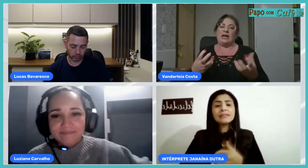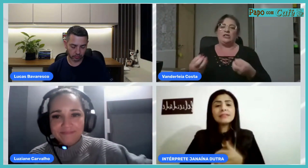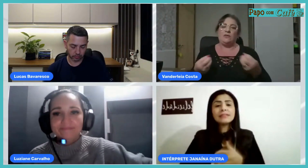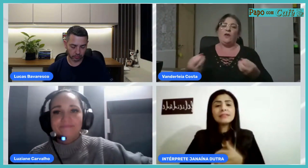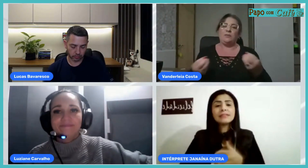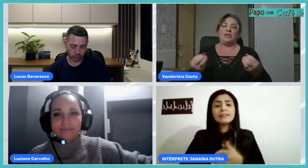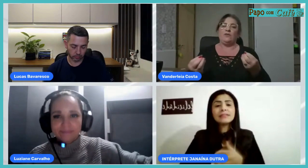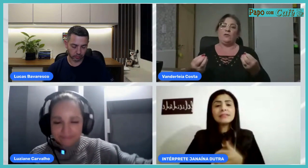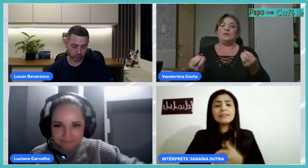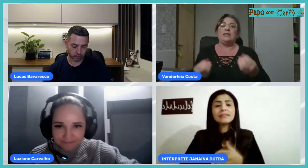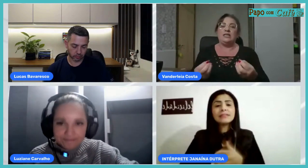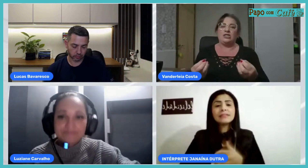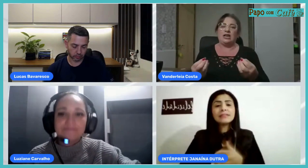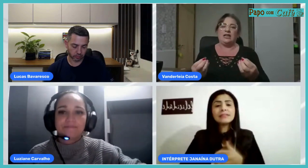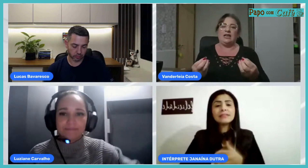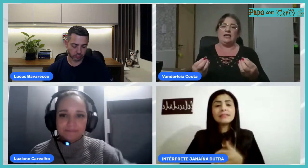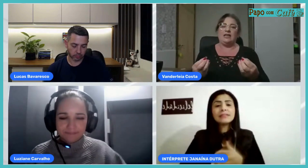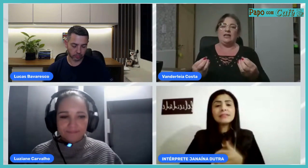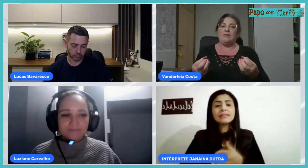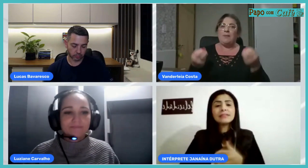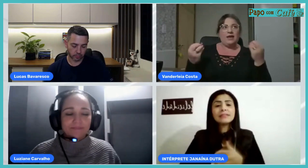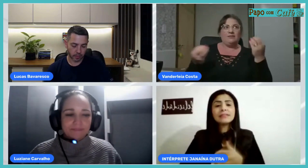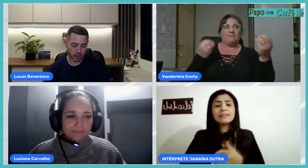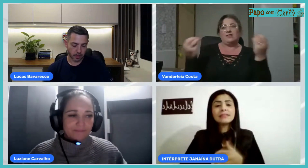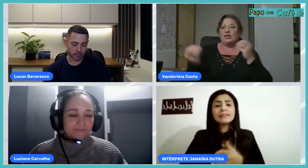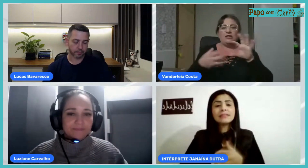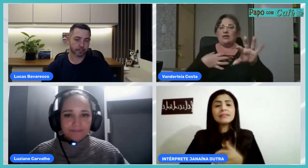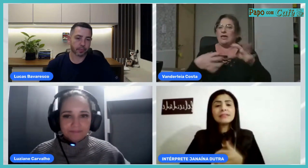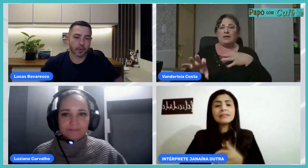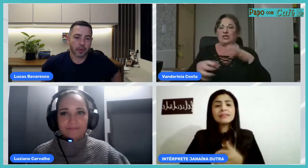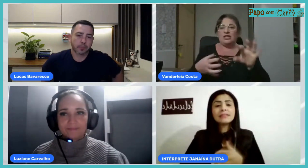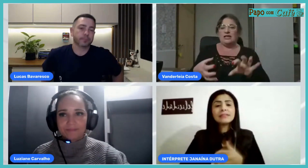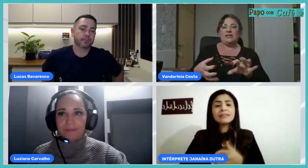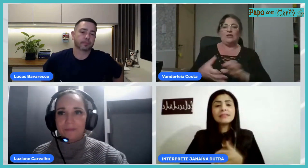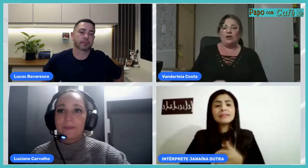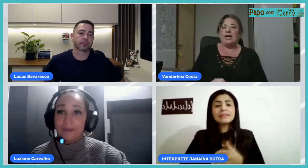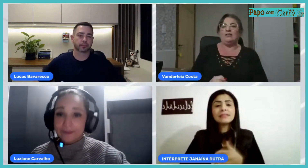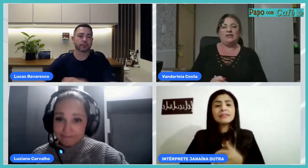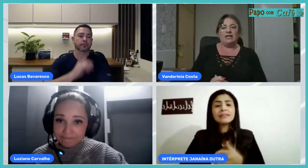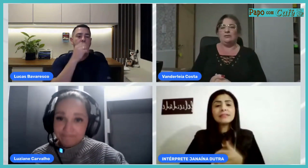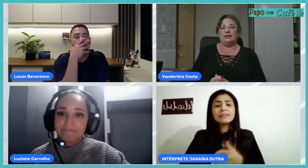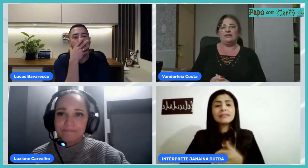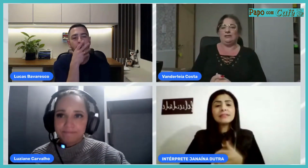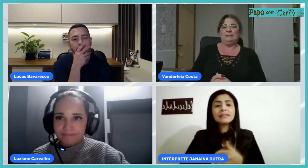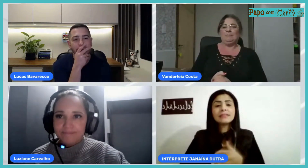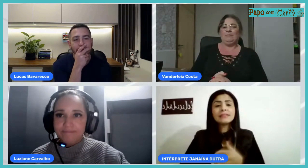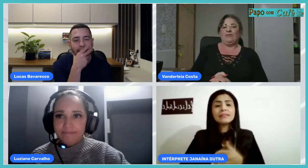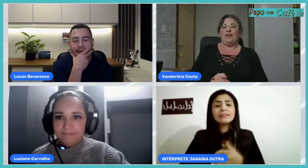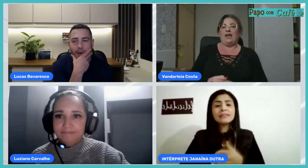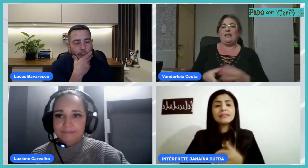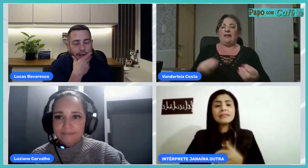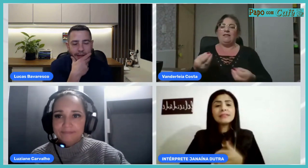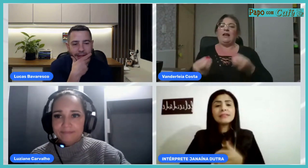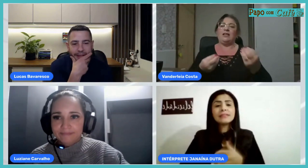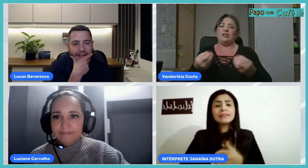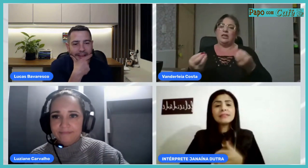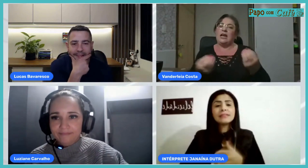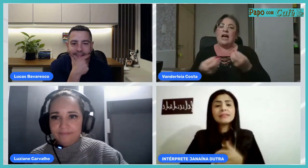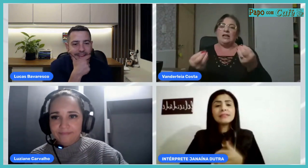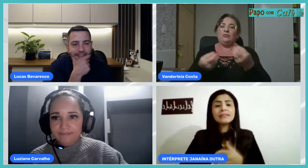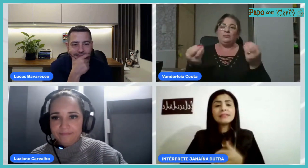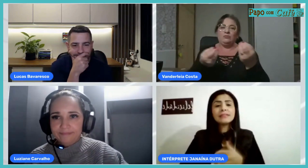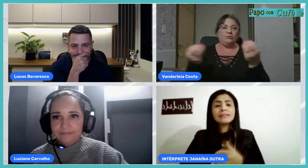me comunicar? De que forma que eu vou conseguir chegar nele? Só empatia, né? Se colocar no lugar do outro. Né? E